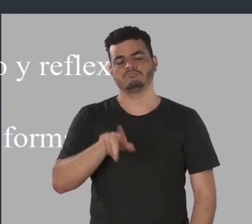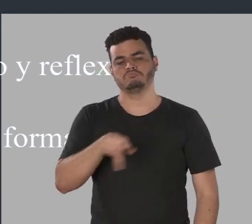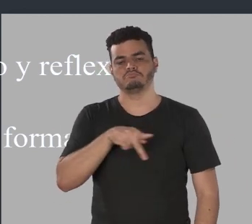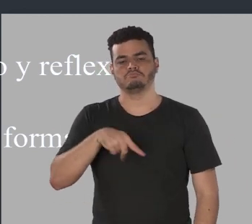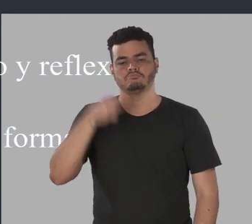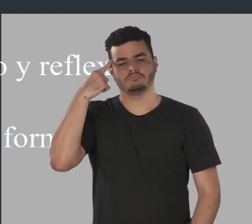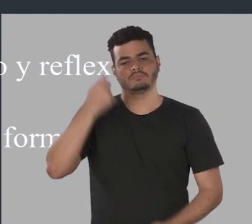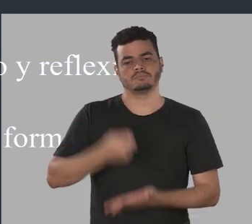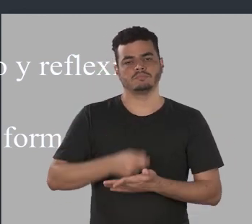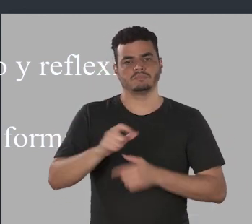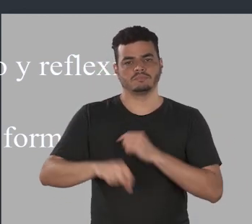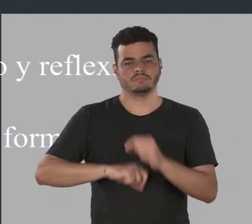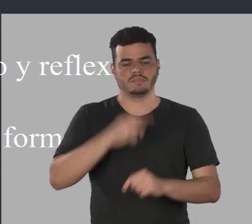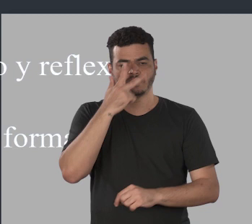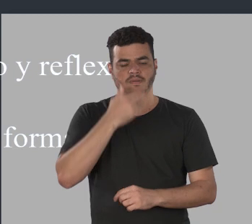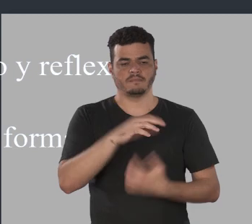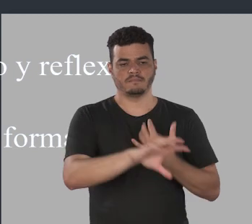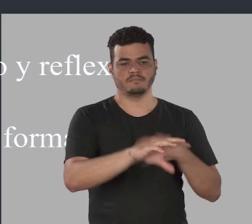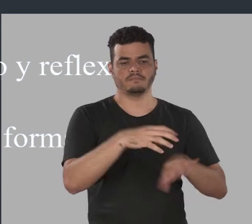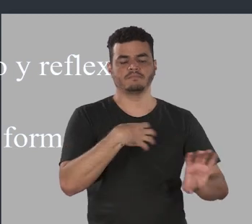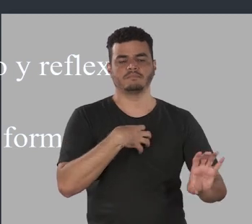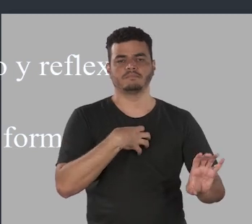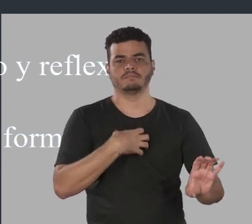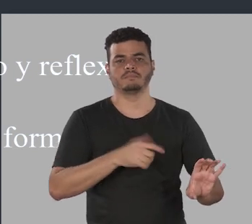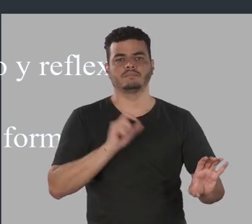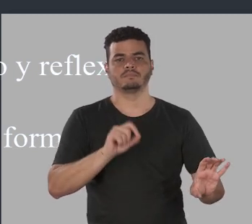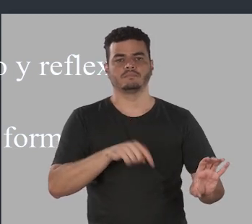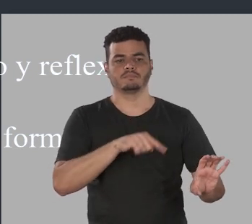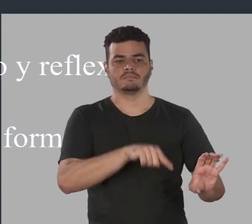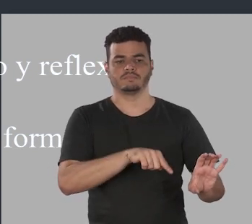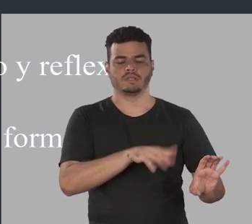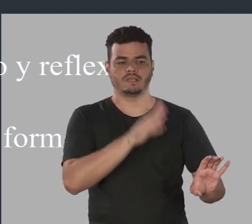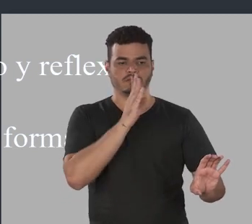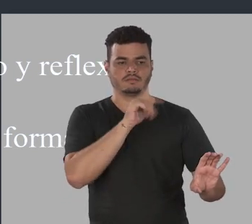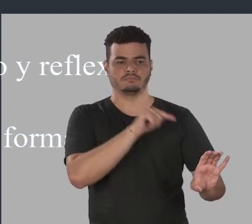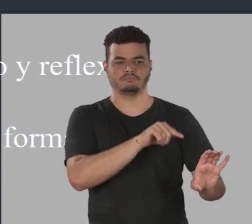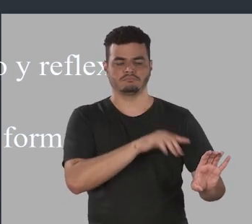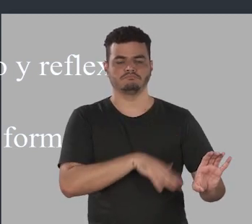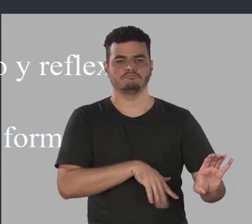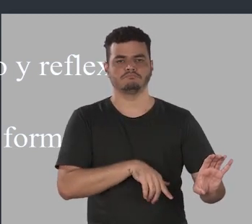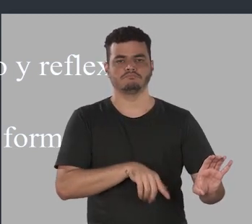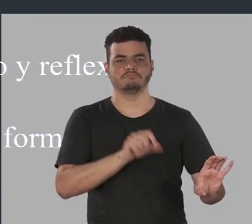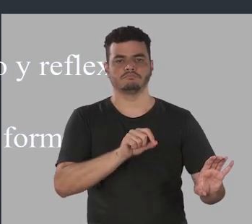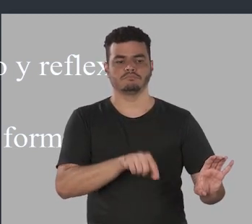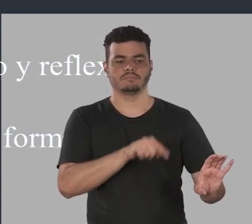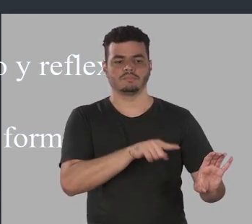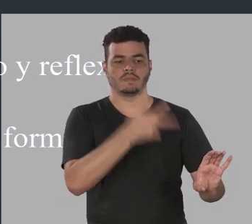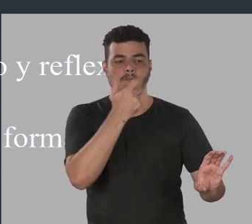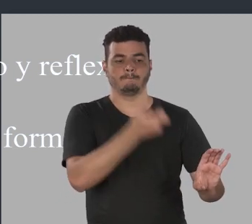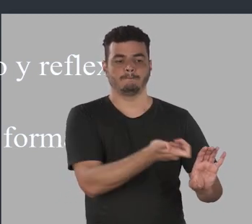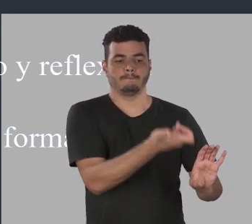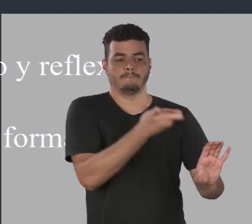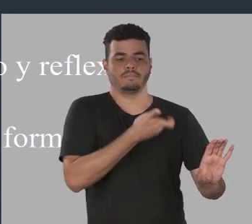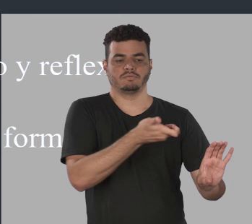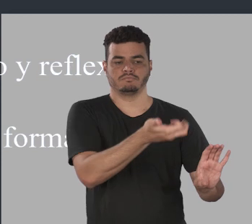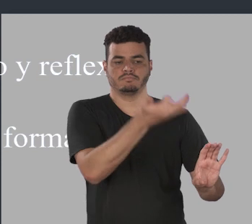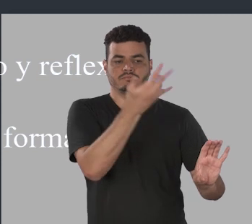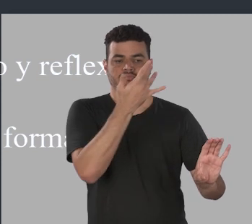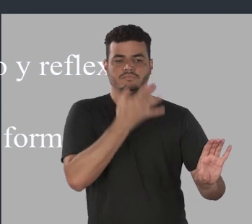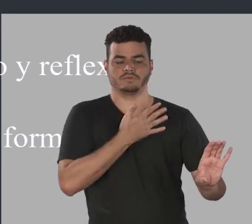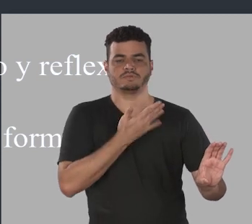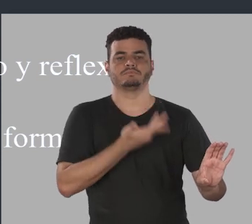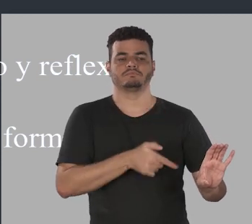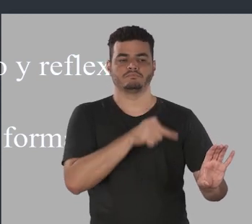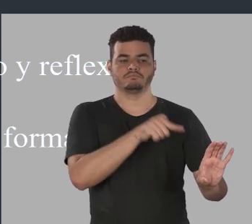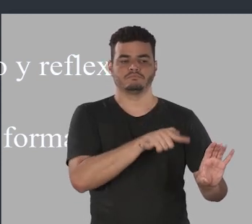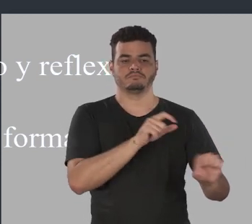professora tivemos que, digamos, essa sensibilidade de silêncio, né? E escutar uma menina que justamente tinha vindo de